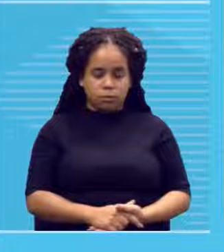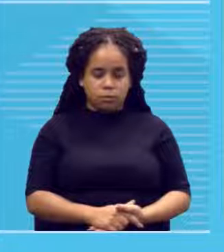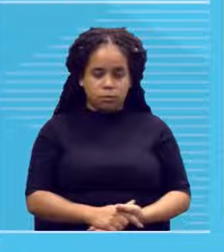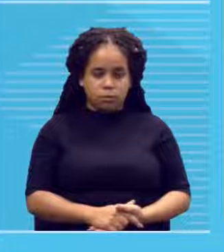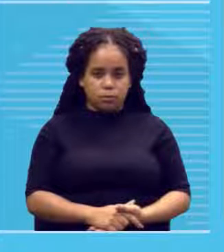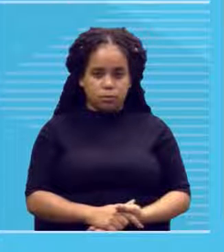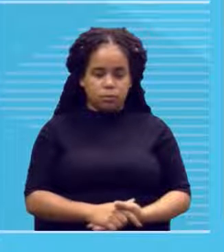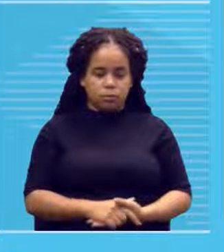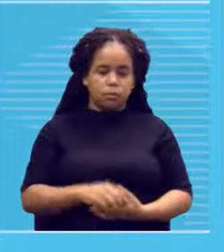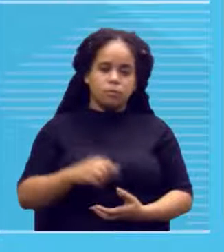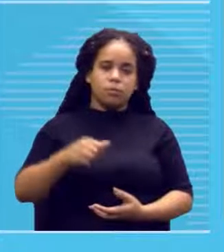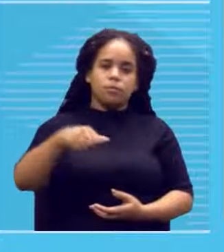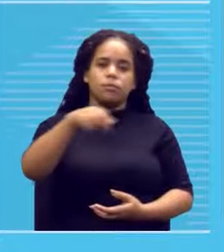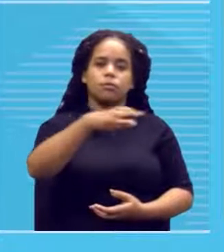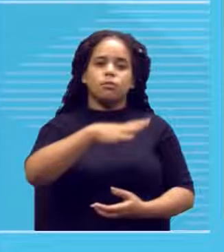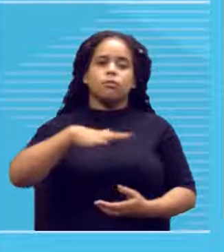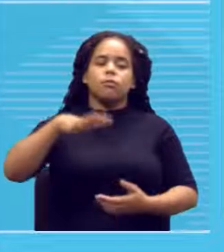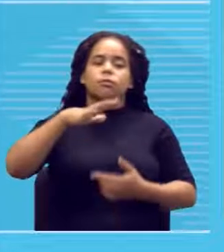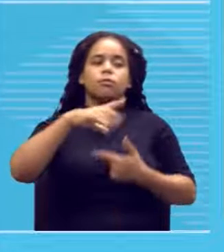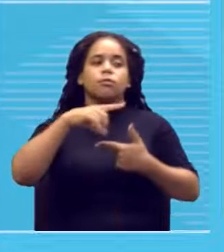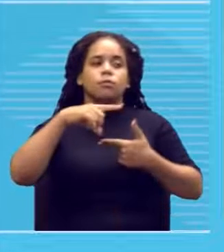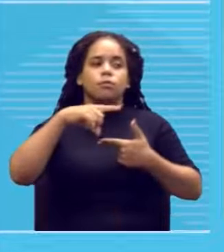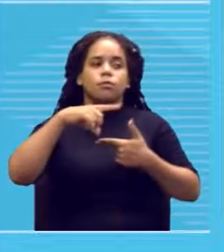área do quadrado jovens